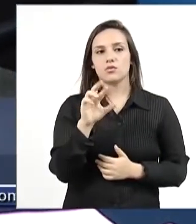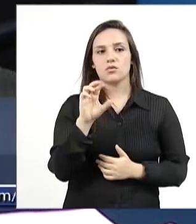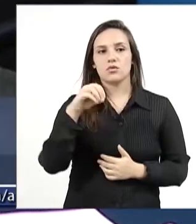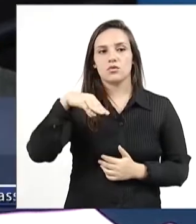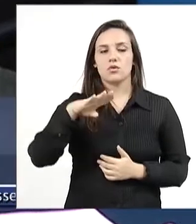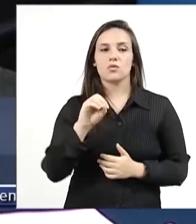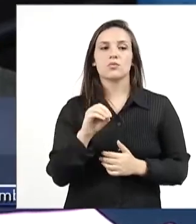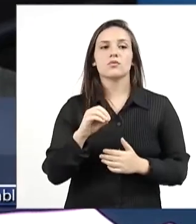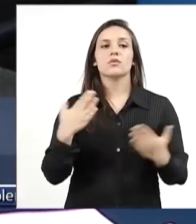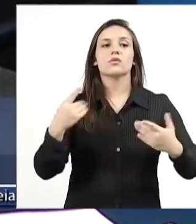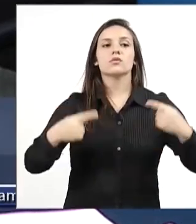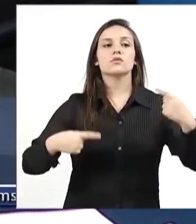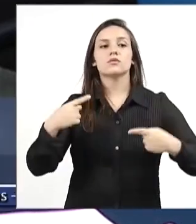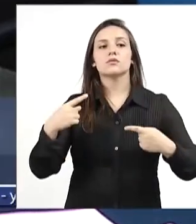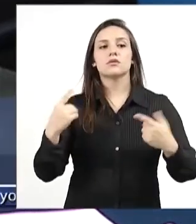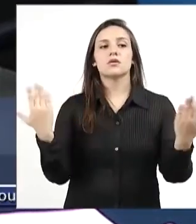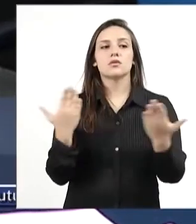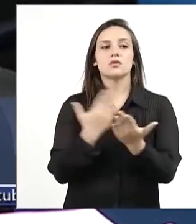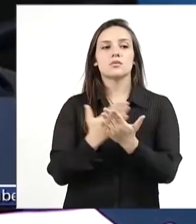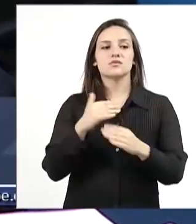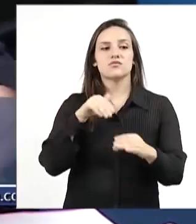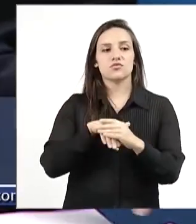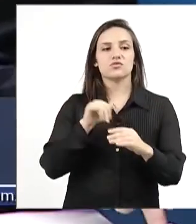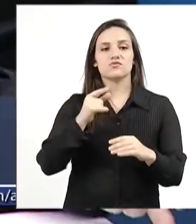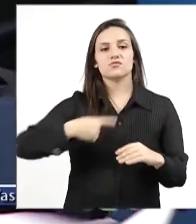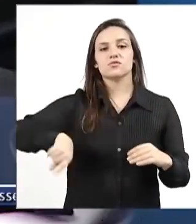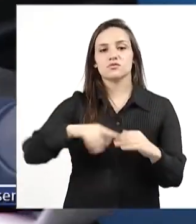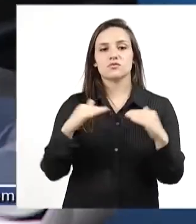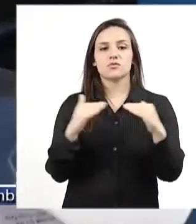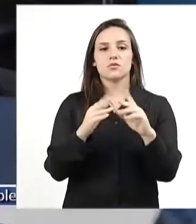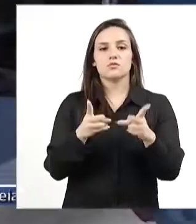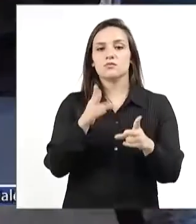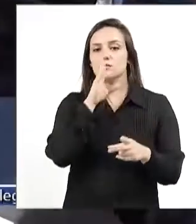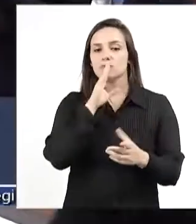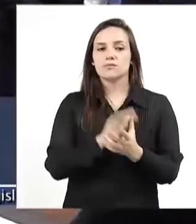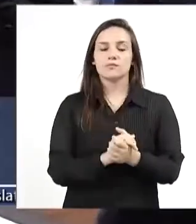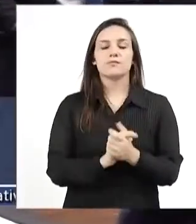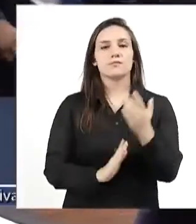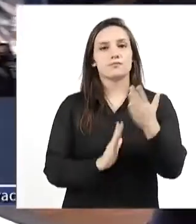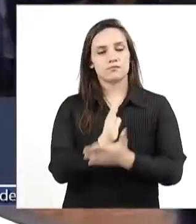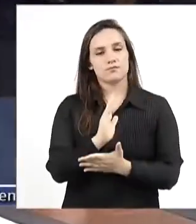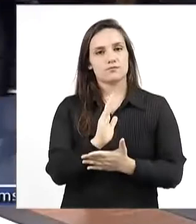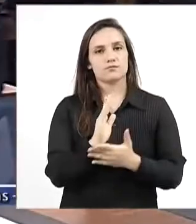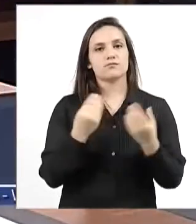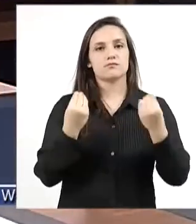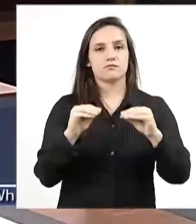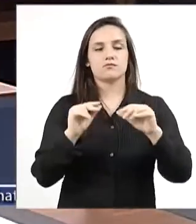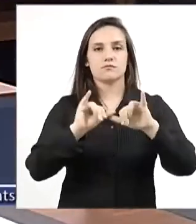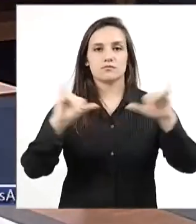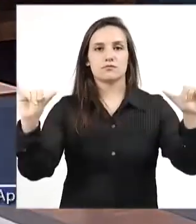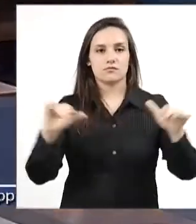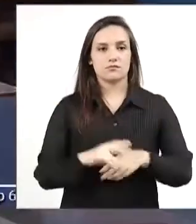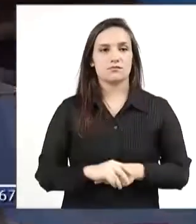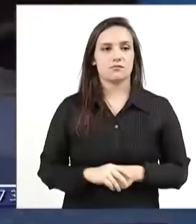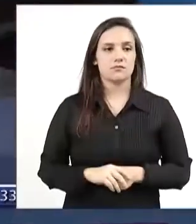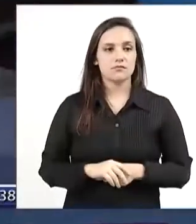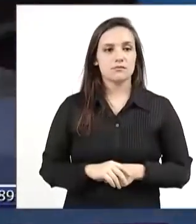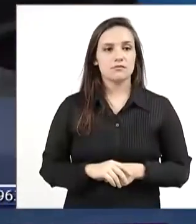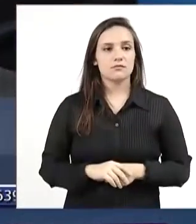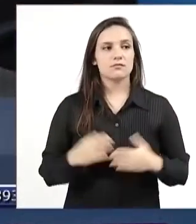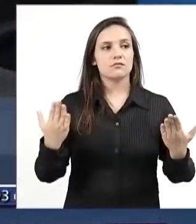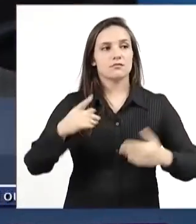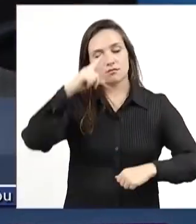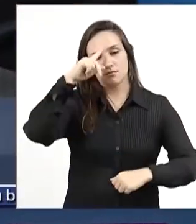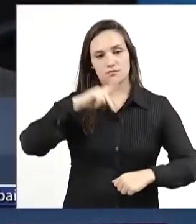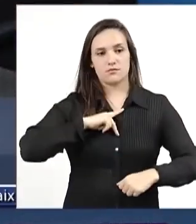discussão, encerrada a discussão e votação. Deputados que aprovam, permaneçam como se encontra aprovado ao expediente.